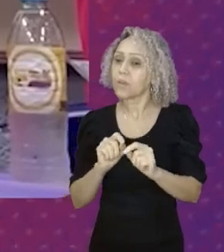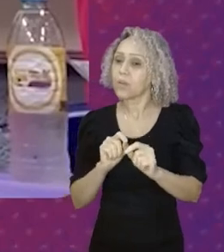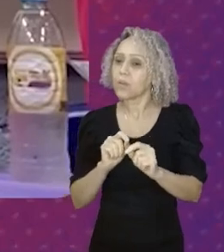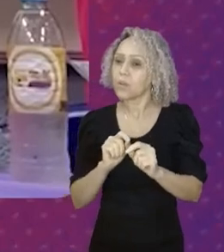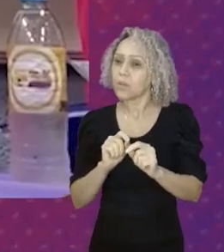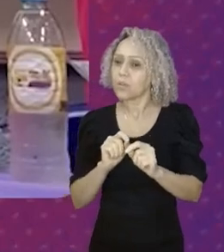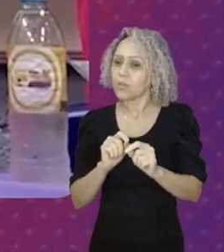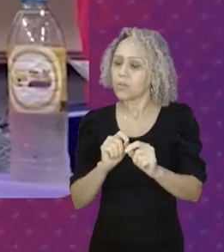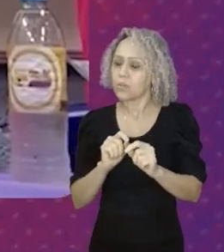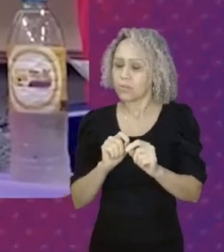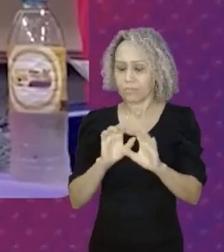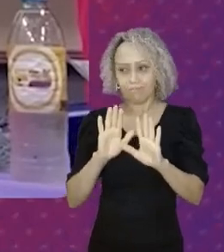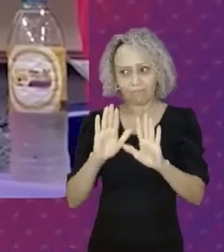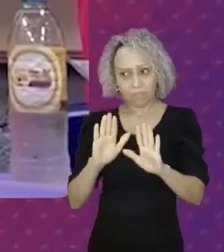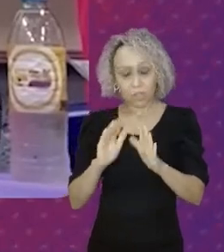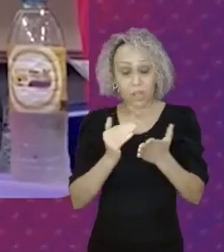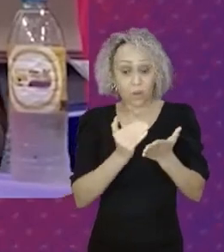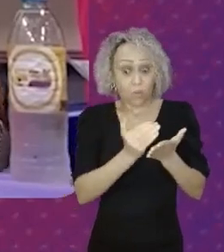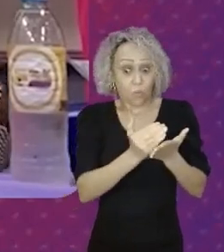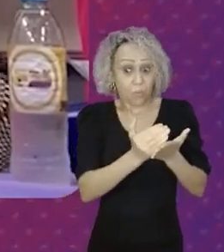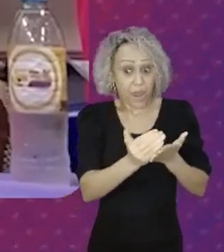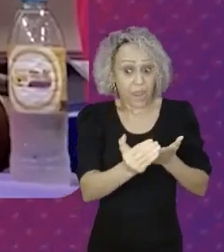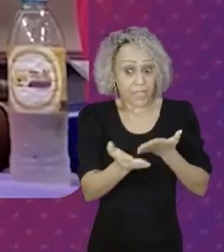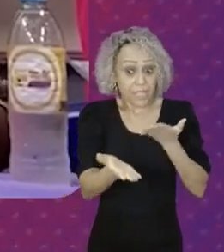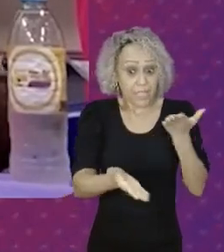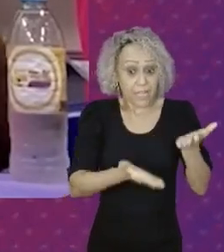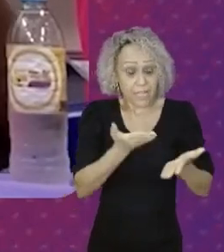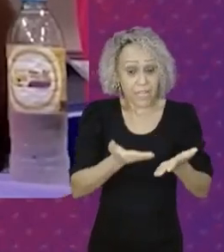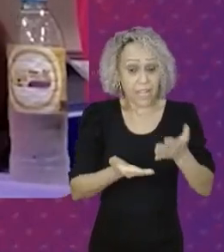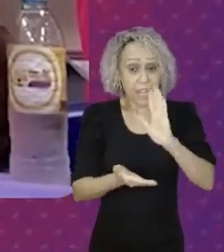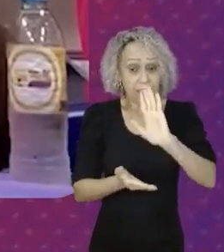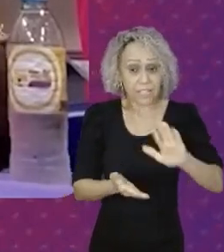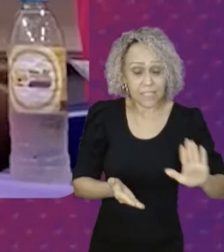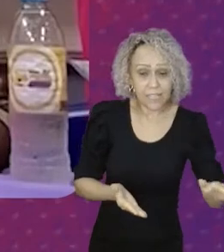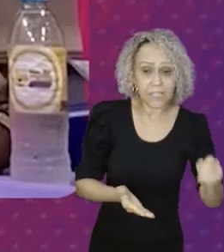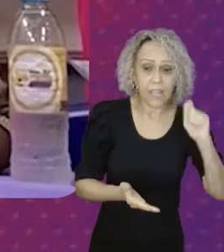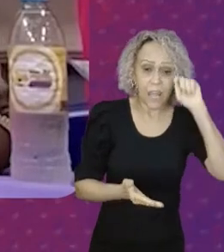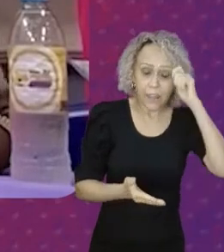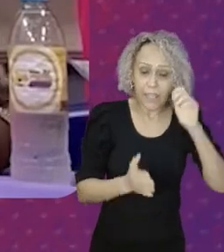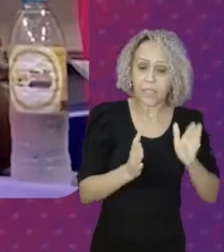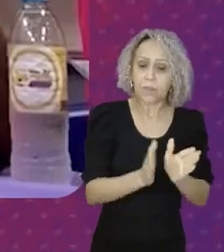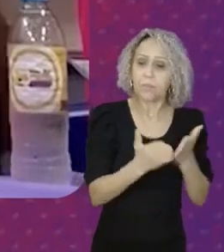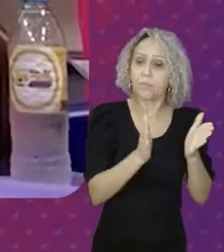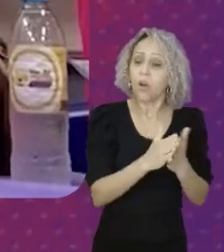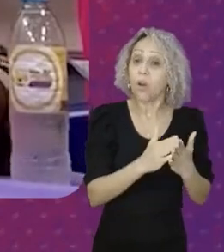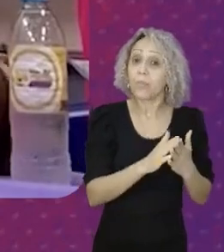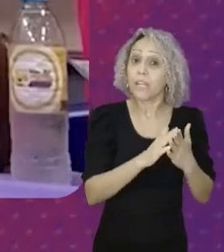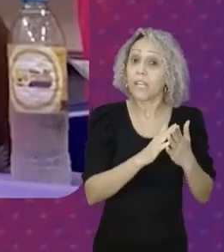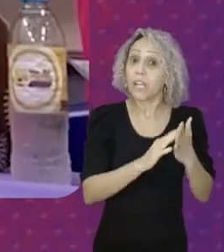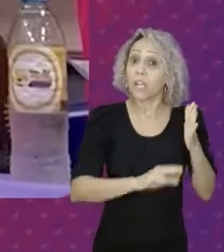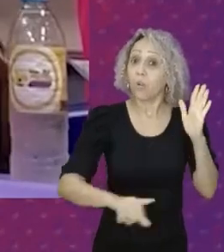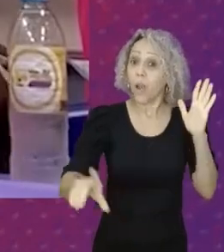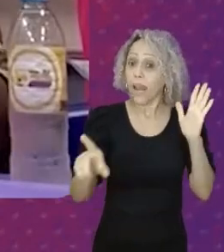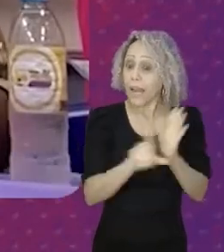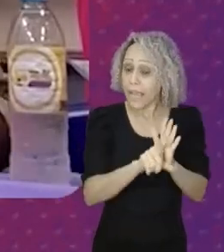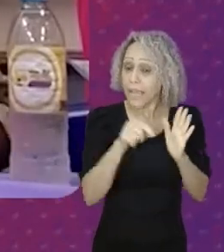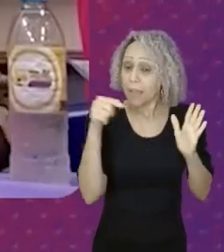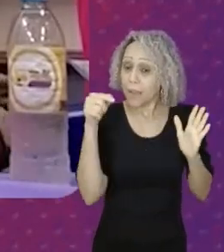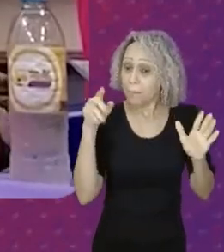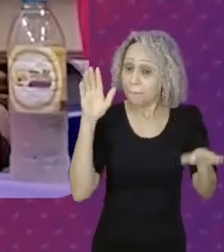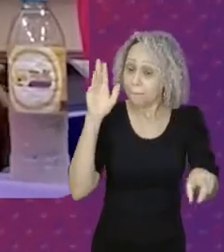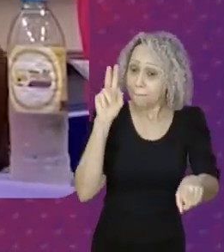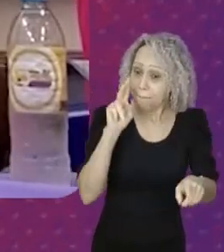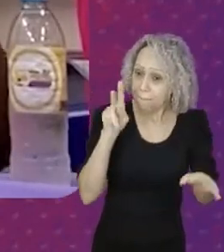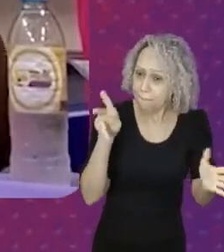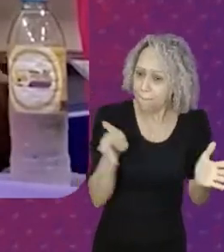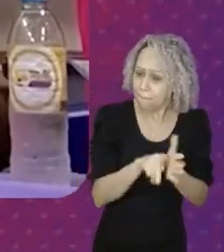menor infrator. E vai tratar do ponto de vista do direito da infância, do direito à educação, do direito à